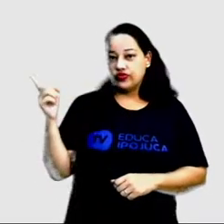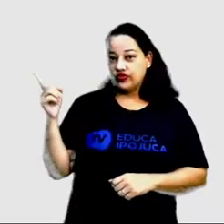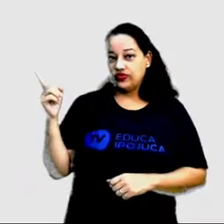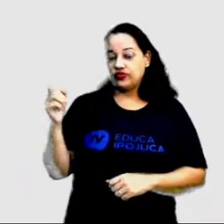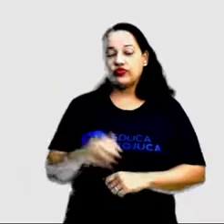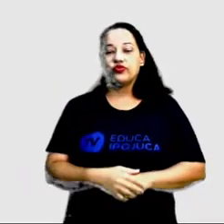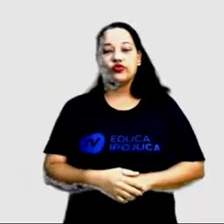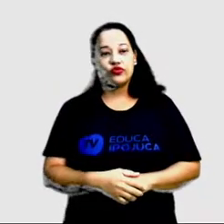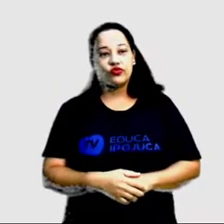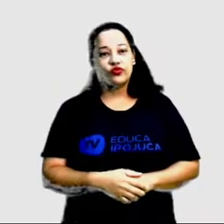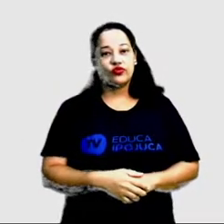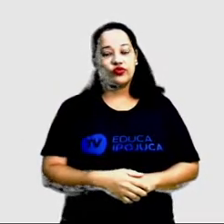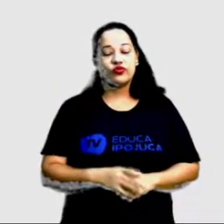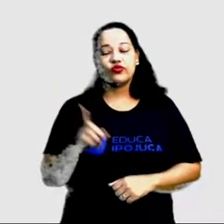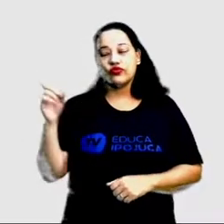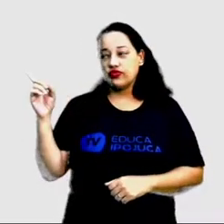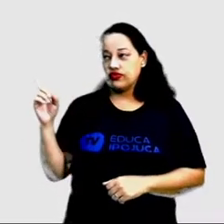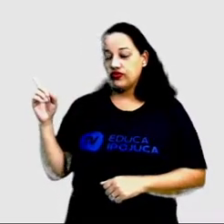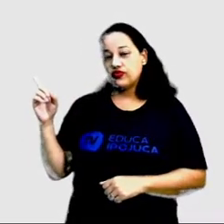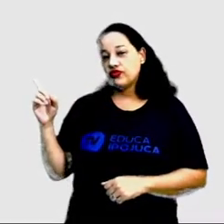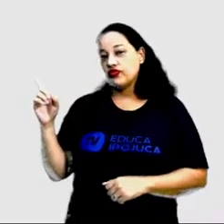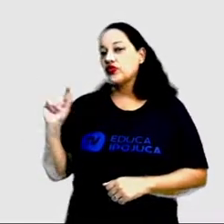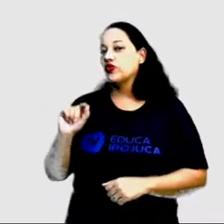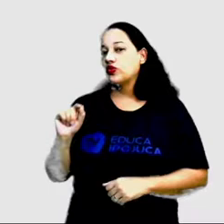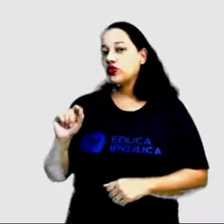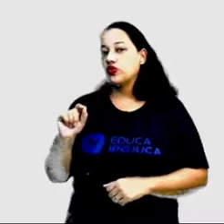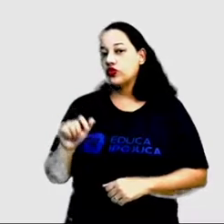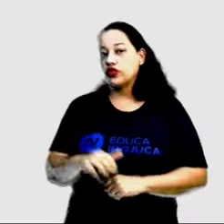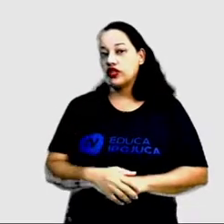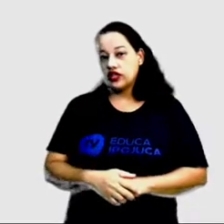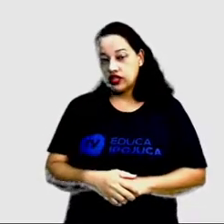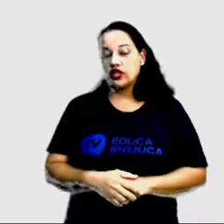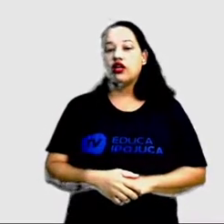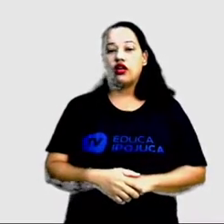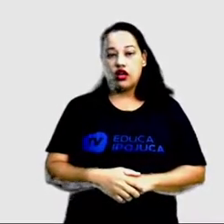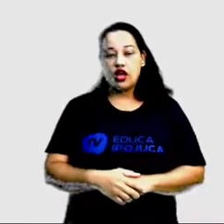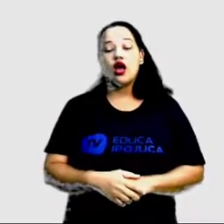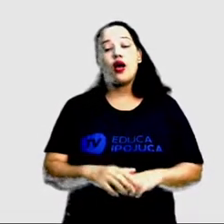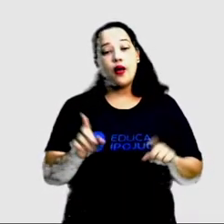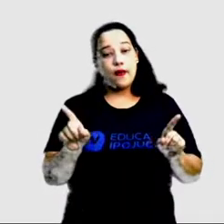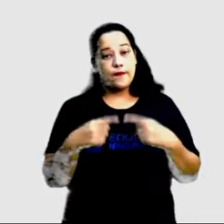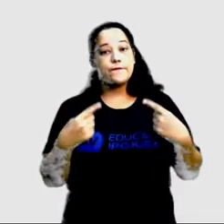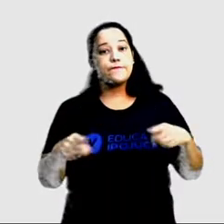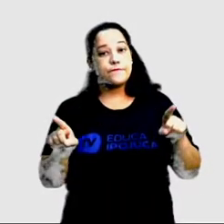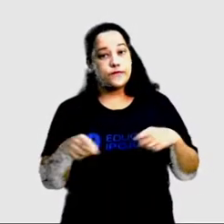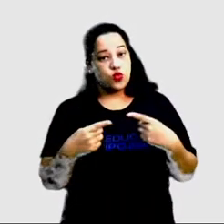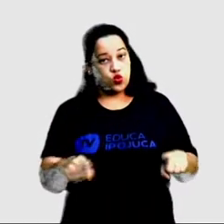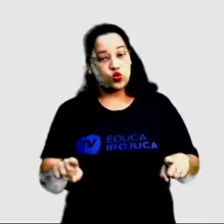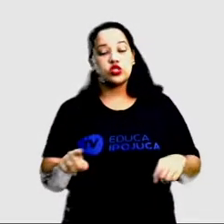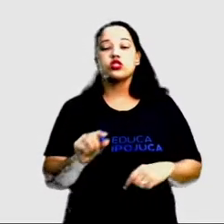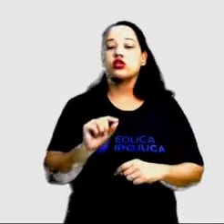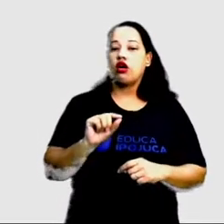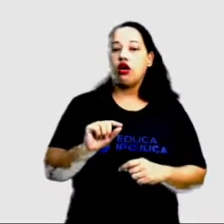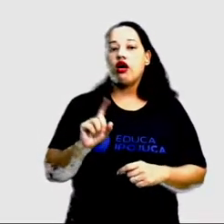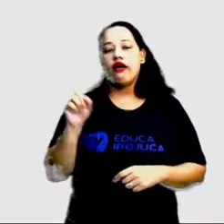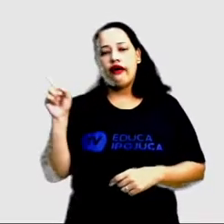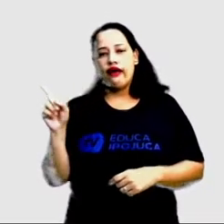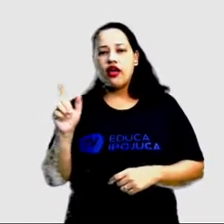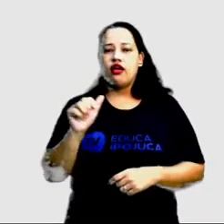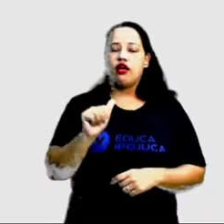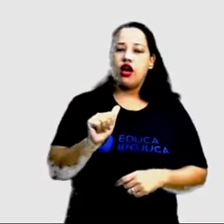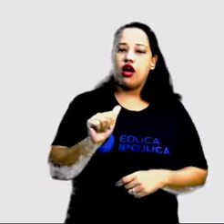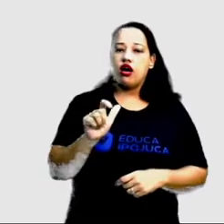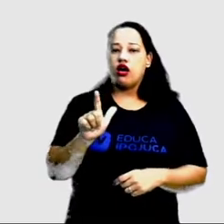aqui, alternative, que vai ser o alternativo, a música alternativa. O que seria a